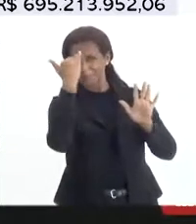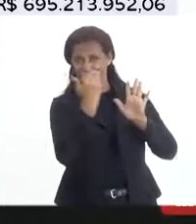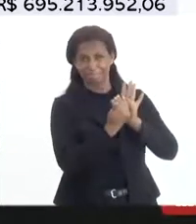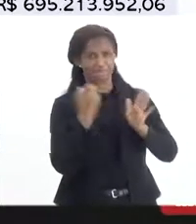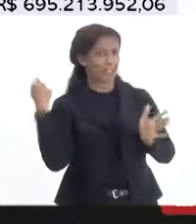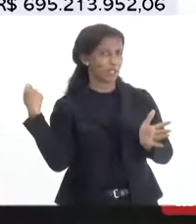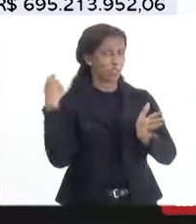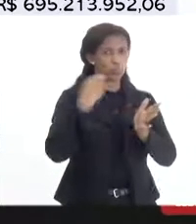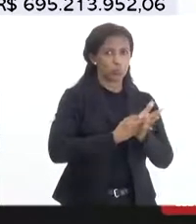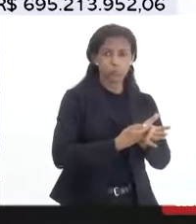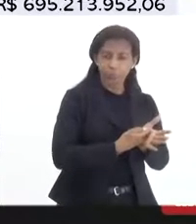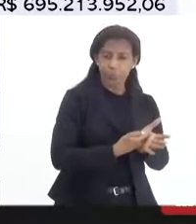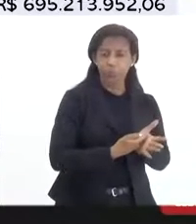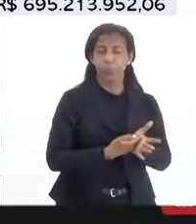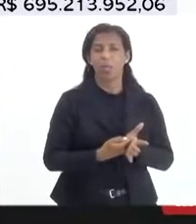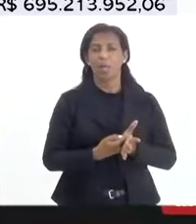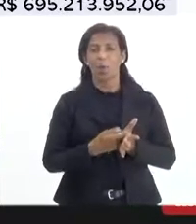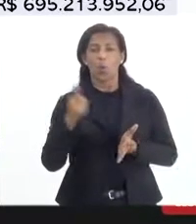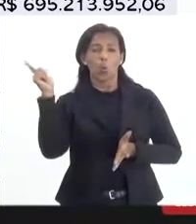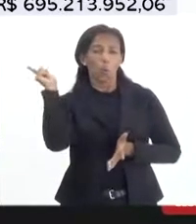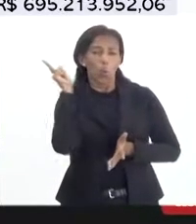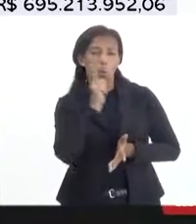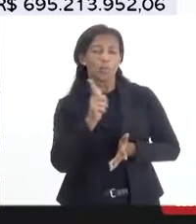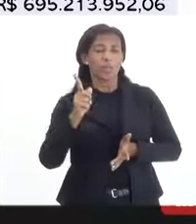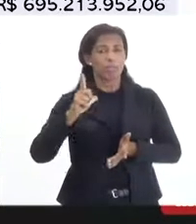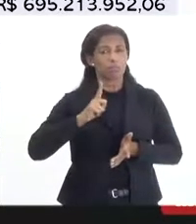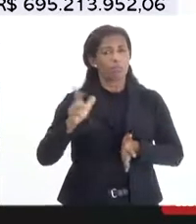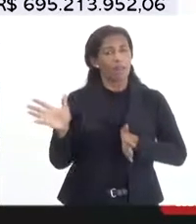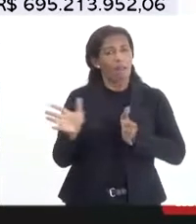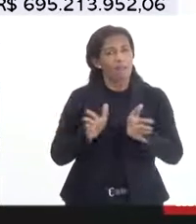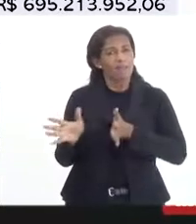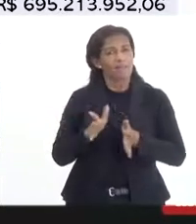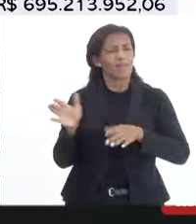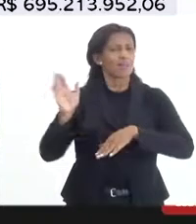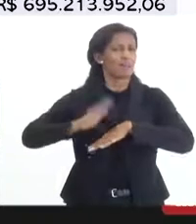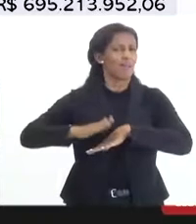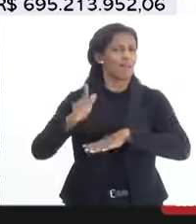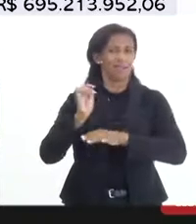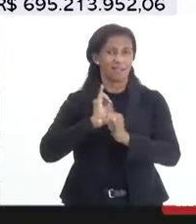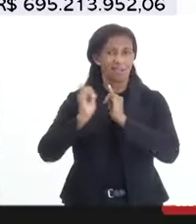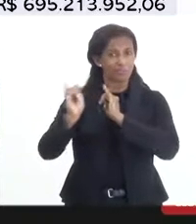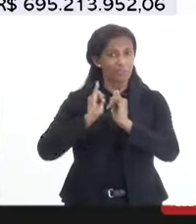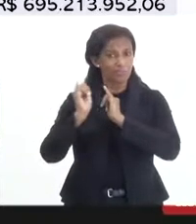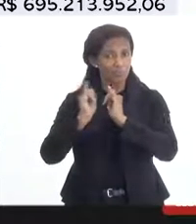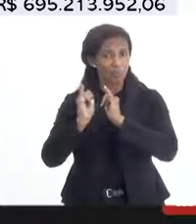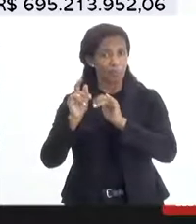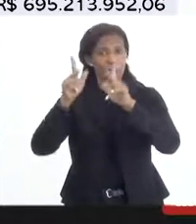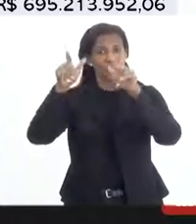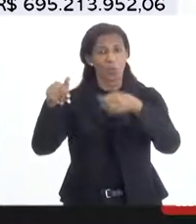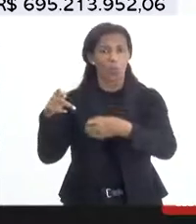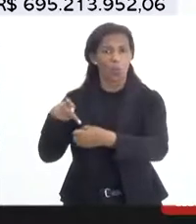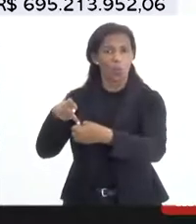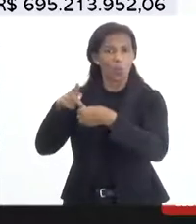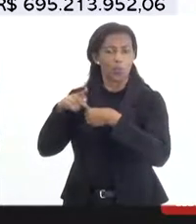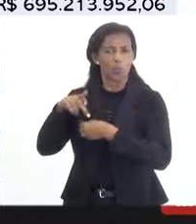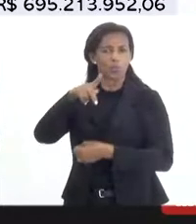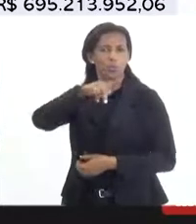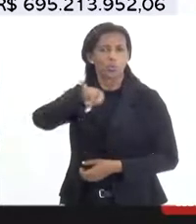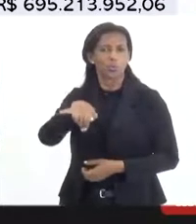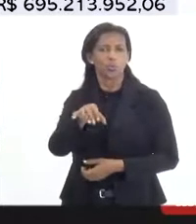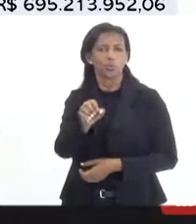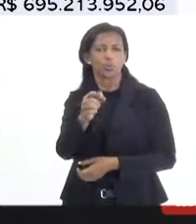autuante, né? Mais conseguindo ter mais acesso a informações, como o procurador João Paulo falou agora há